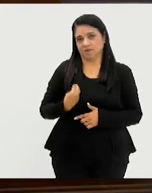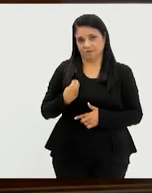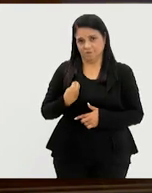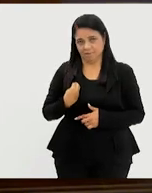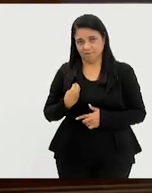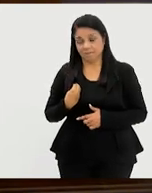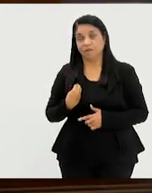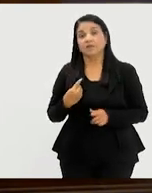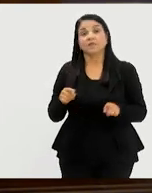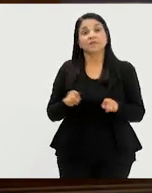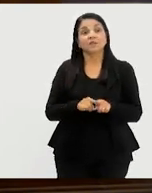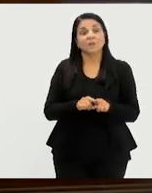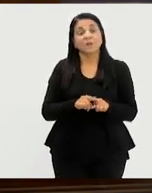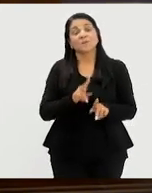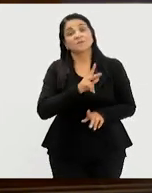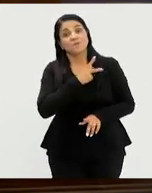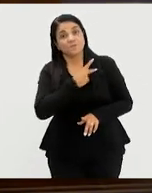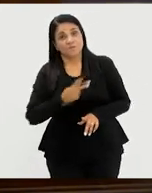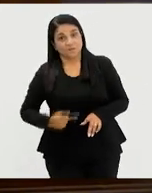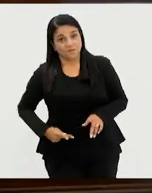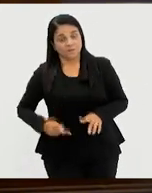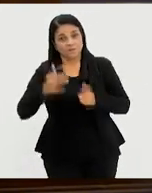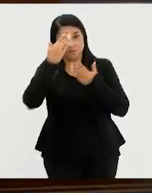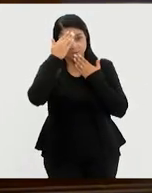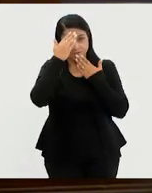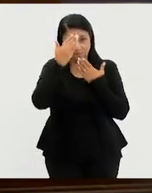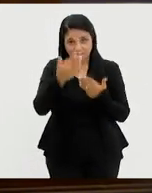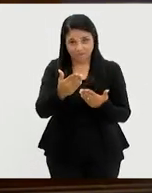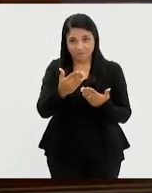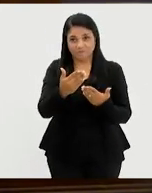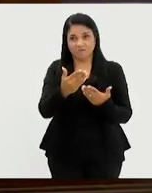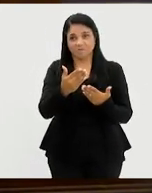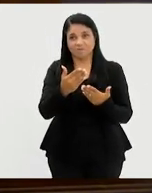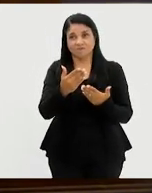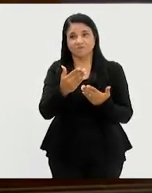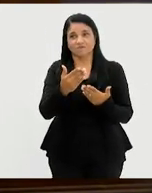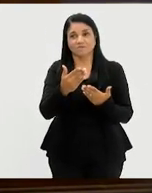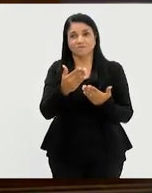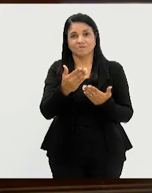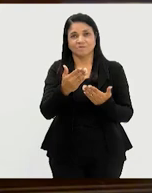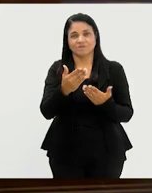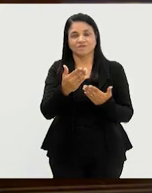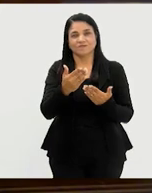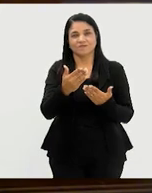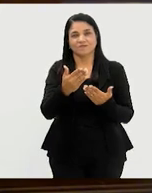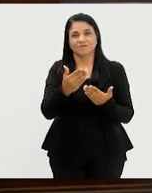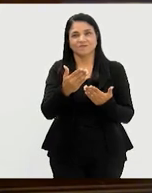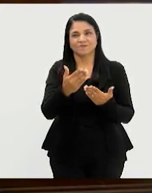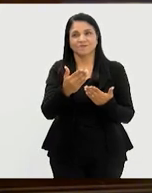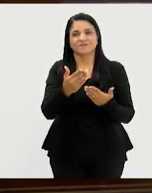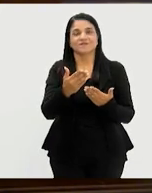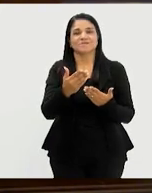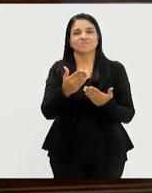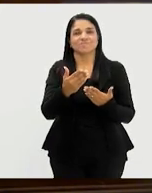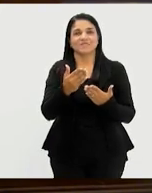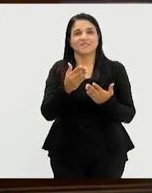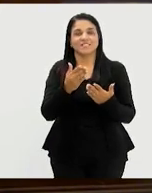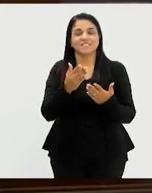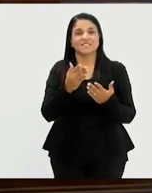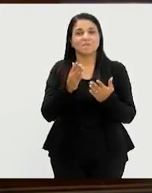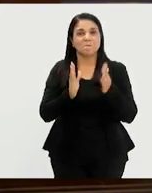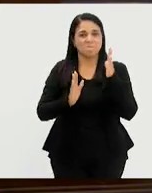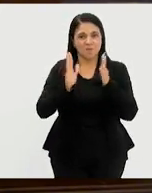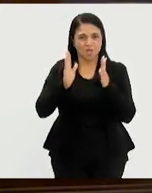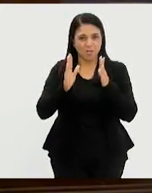presidente agradecendo enfim aí esse esse período que nós vamos gestar